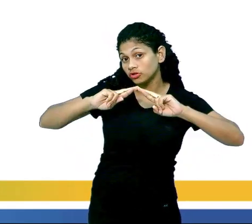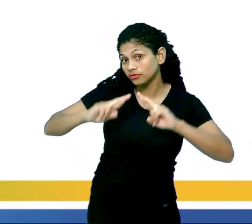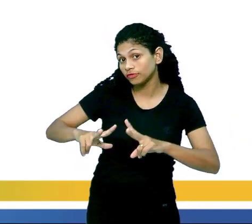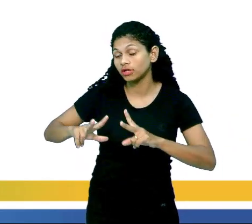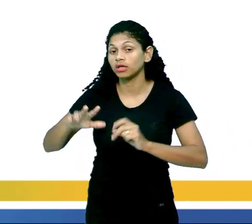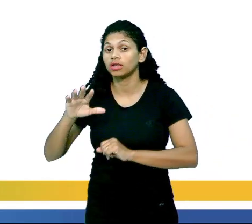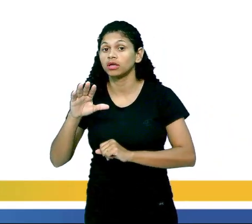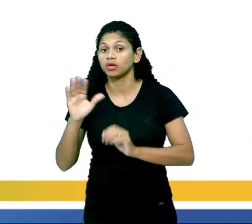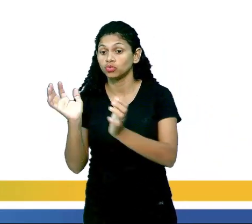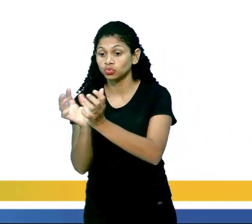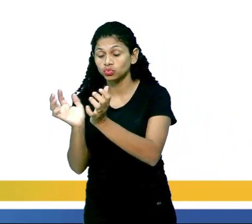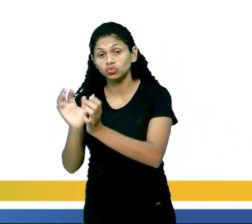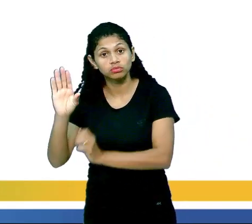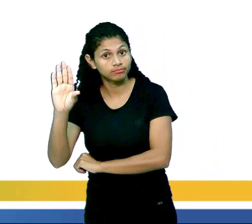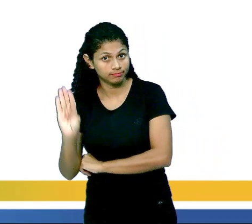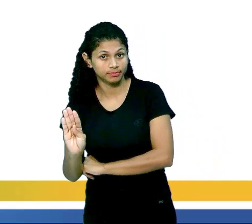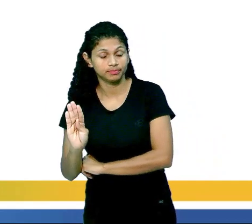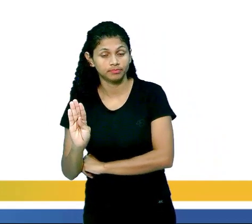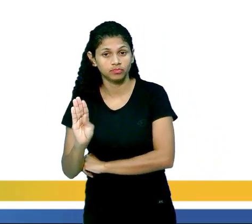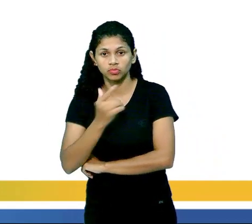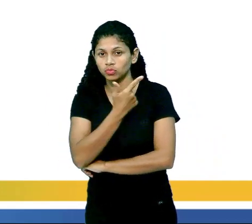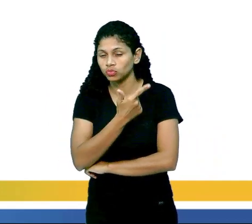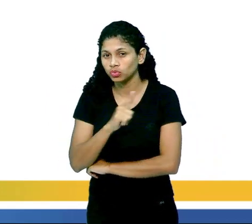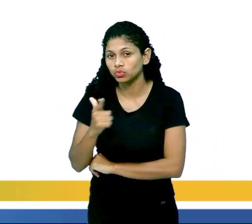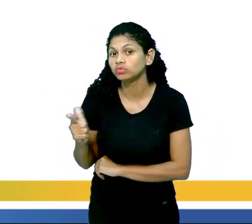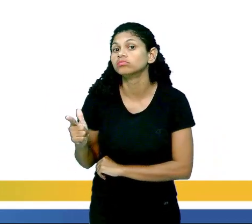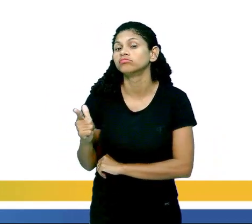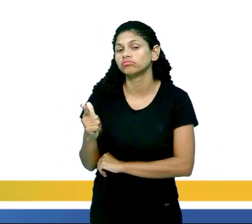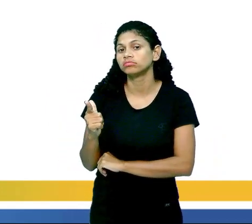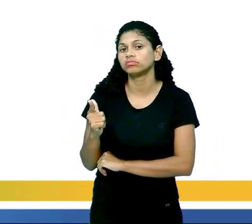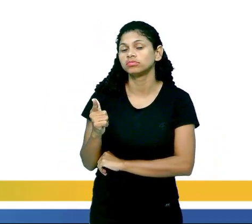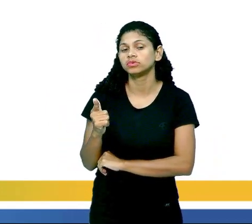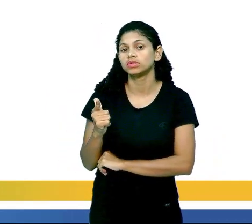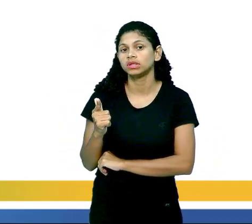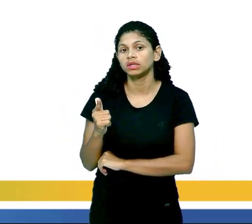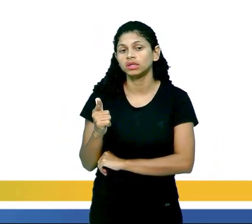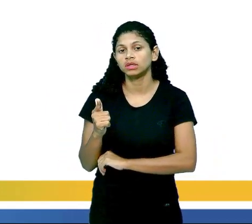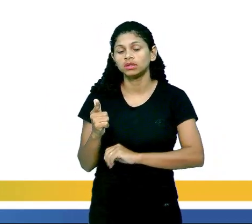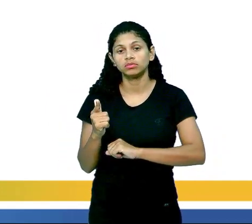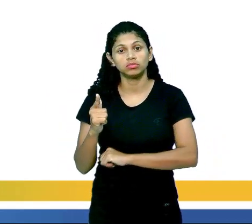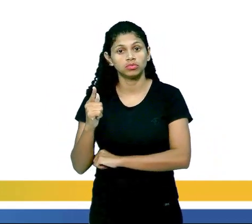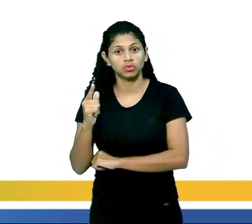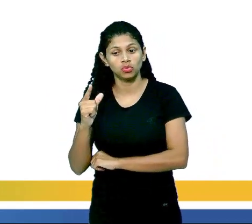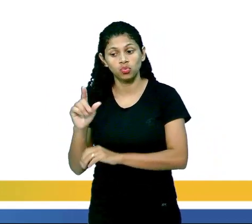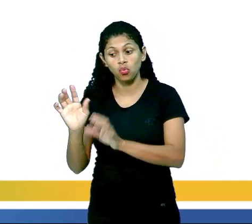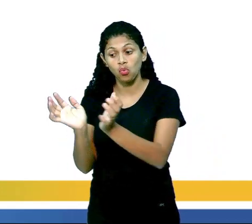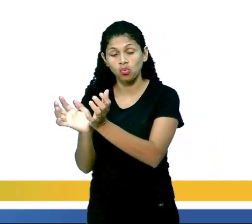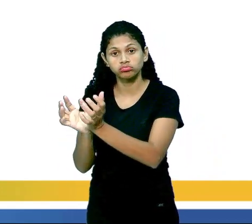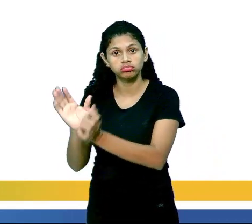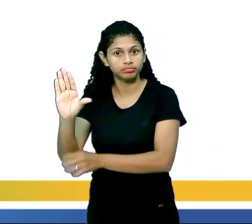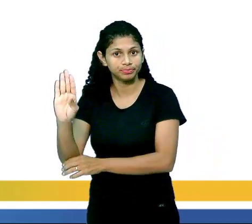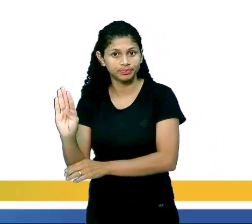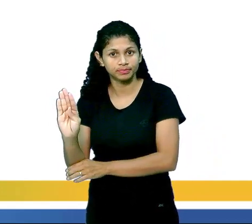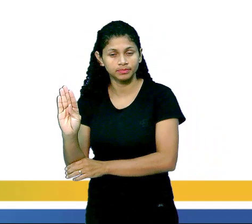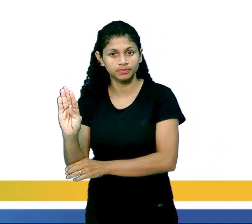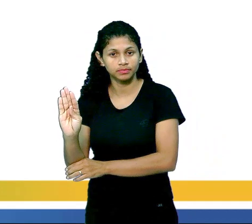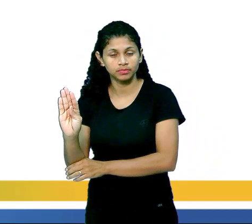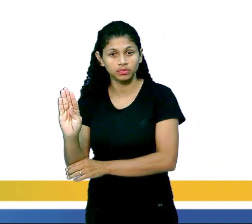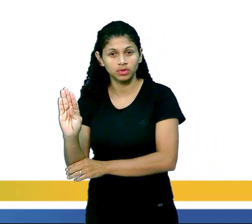B. Não existe nenhum elemento do conjunto B que é a imagem de